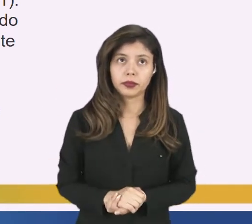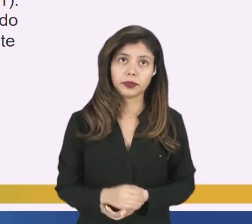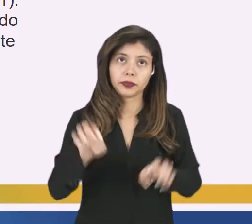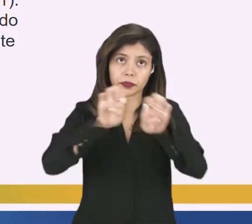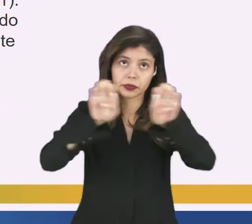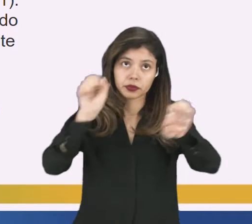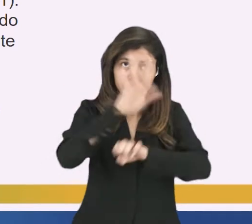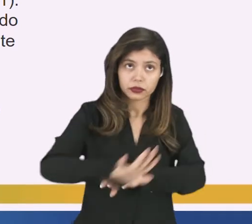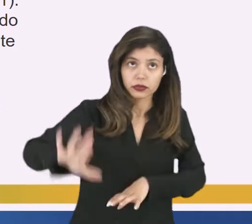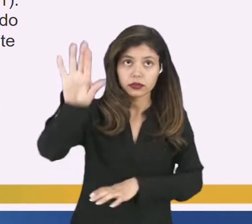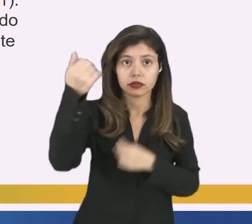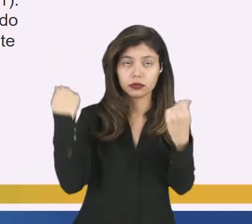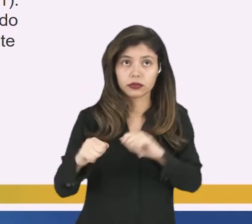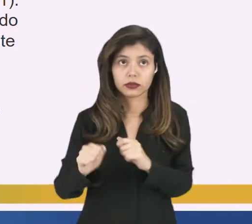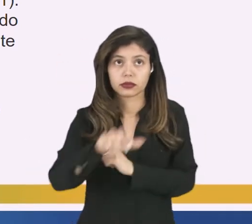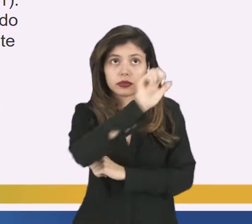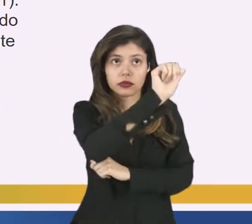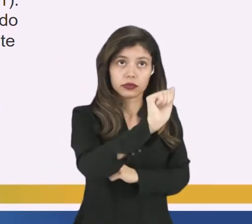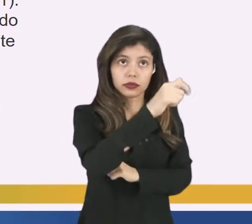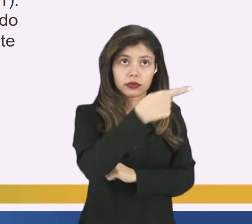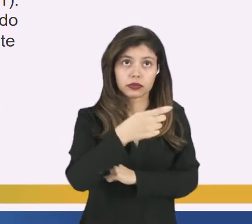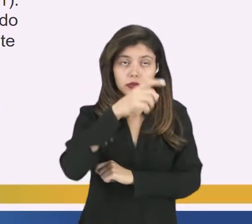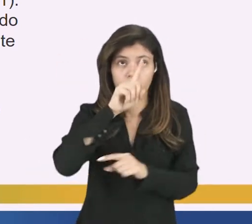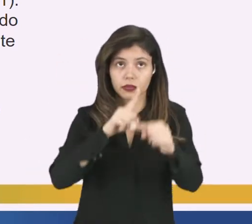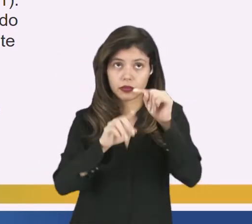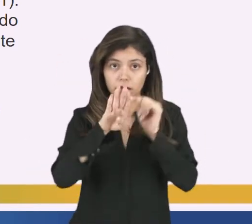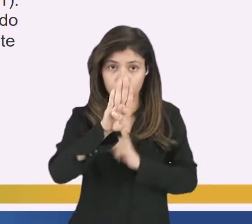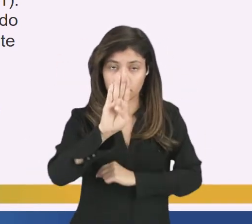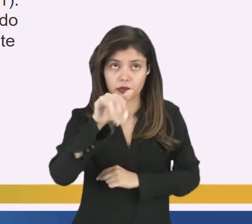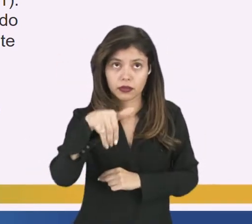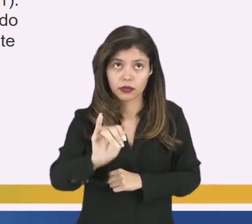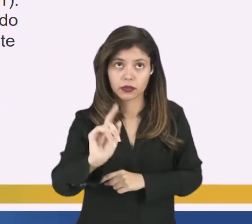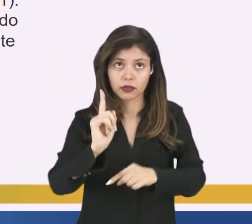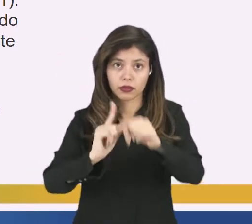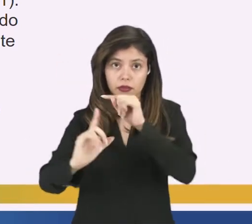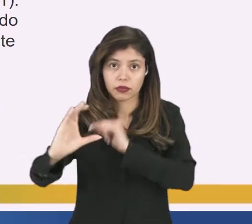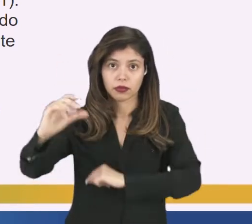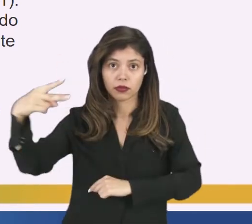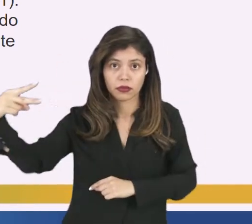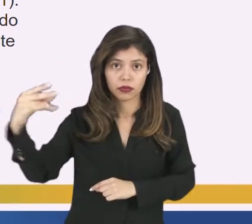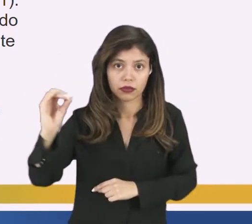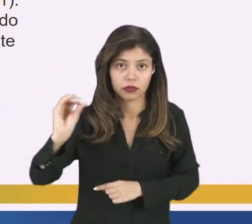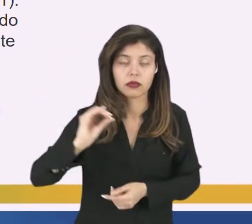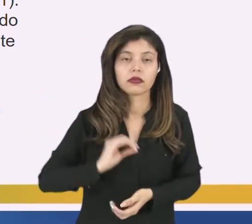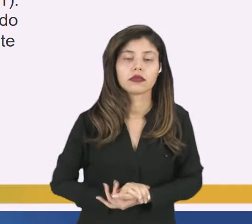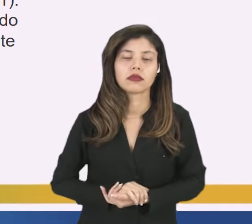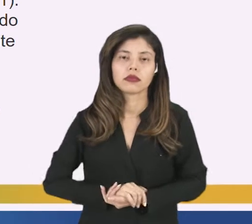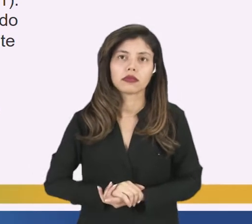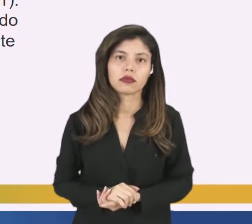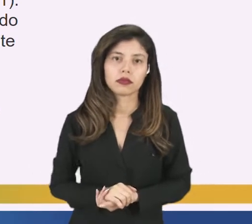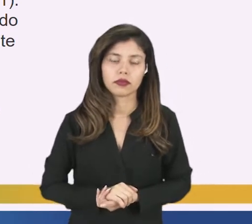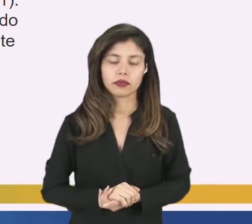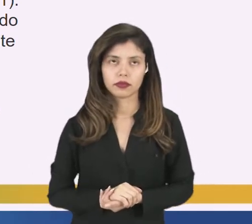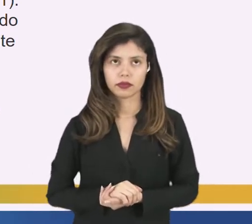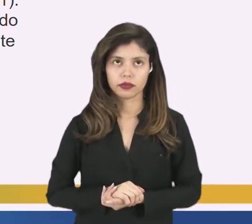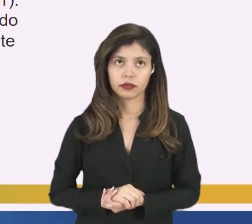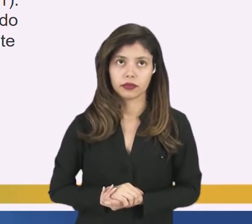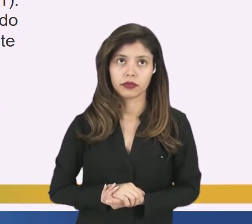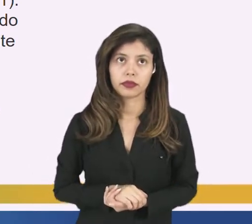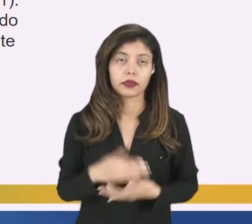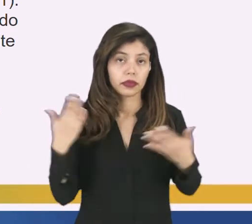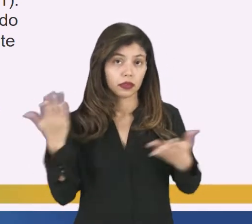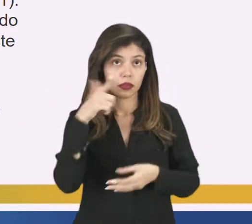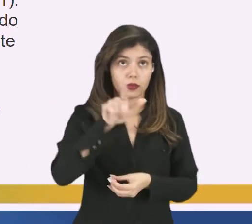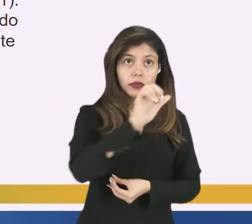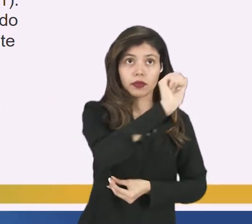e C. A equação geral ela tem que ficar nesse formato. Presta bem atenção aqui, ó. Tem que ser AX mais BY